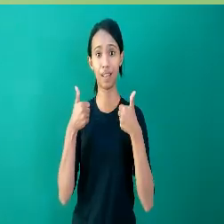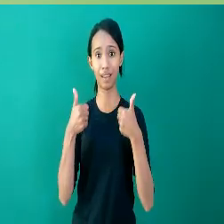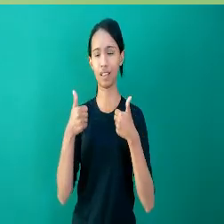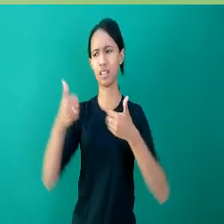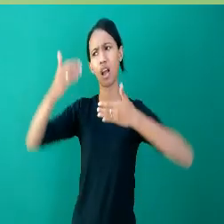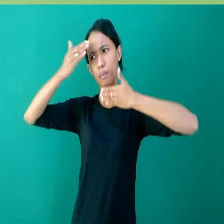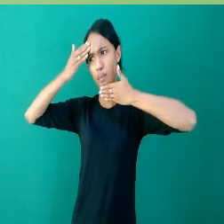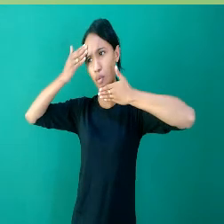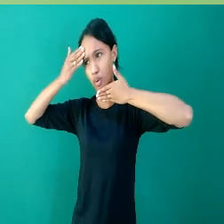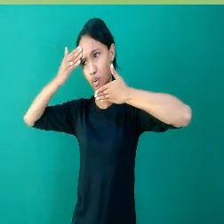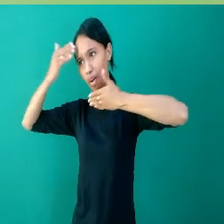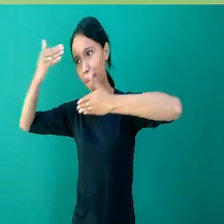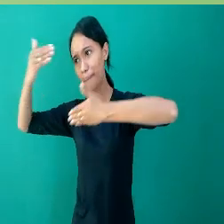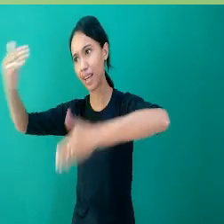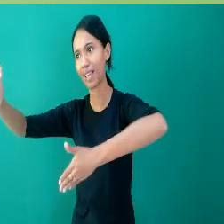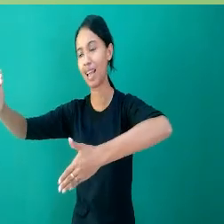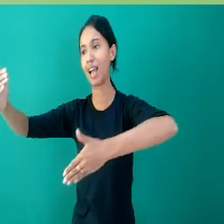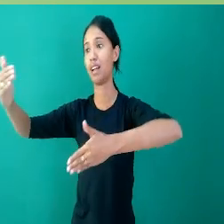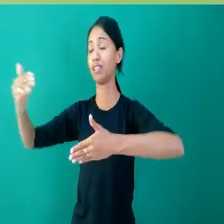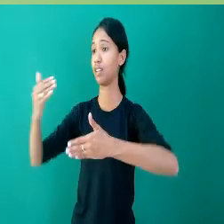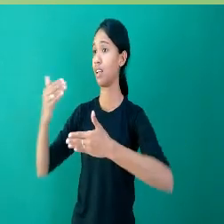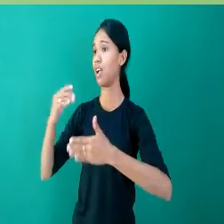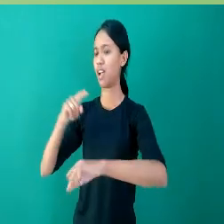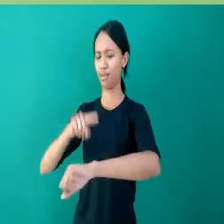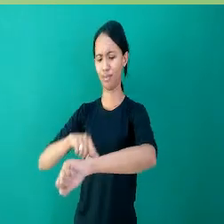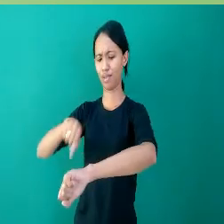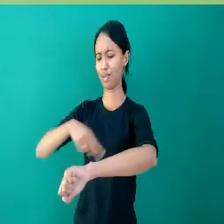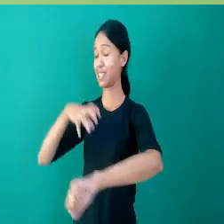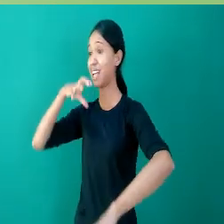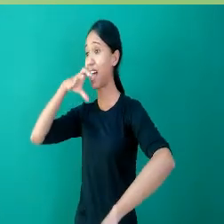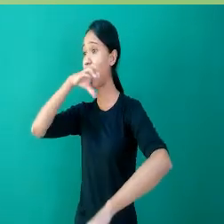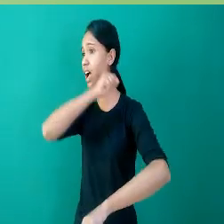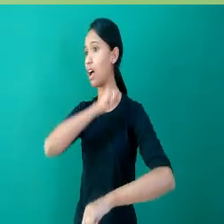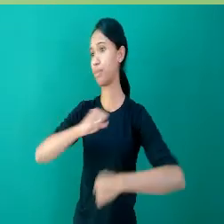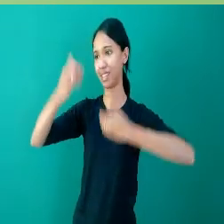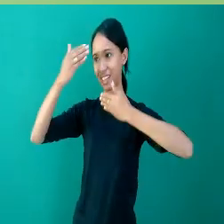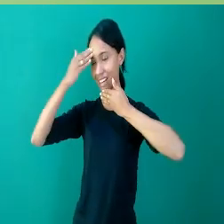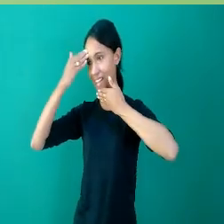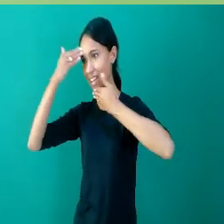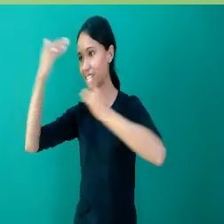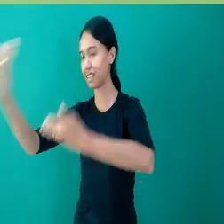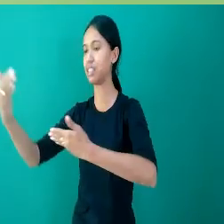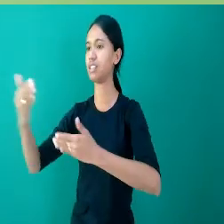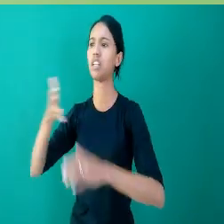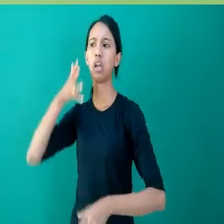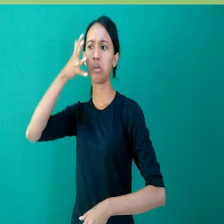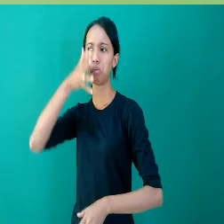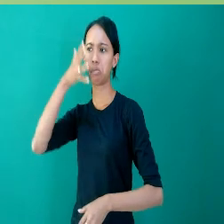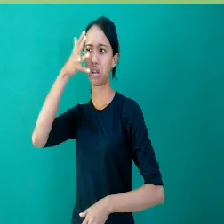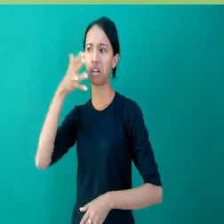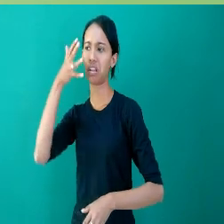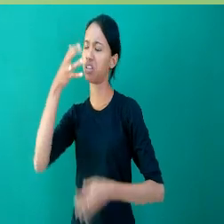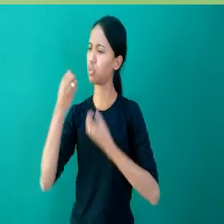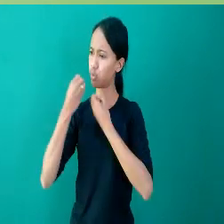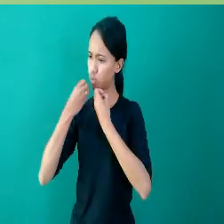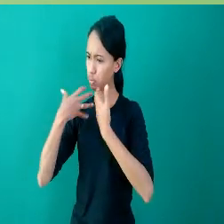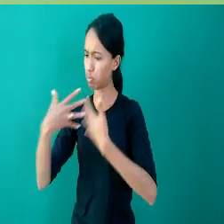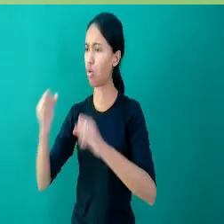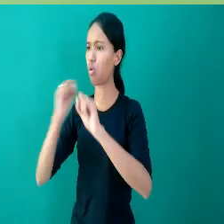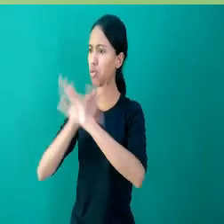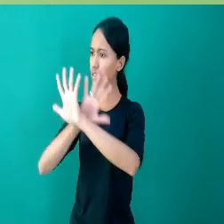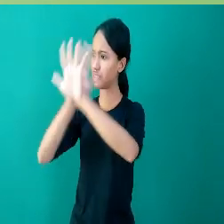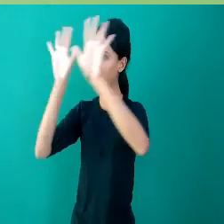Beleza, então muito obrigado. O tempo passa voando. Eu quero agradecer imensamente sua presença, viu, Davi Moraes,